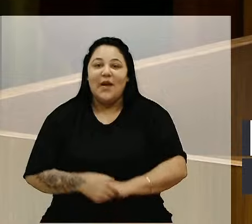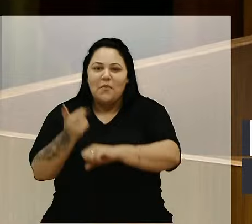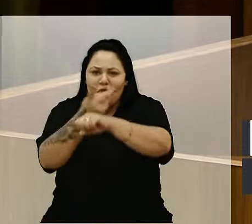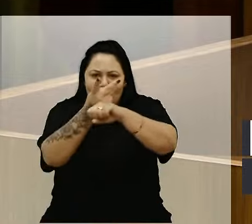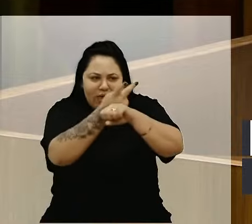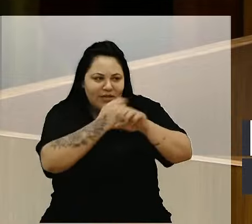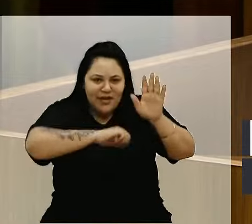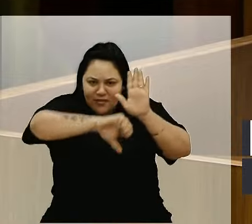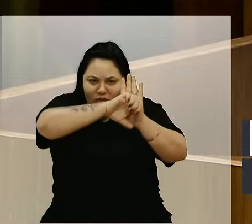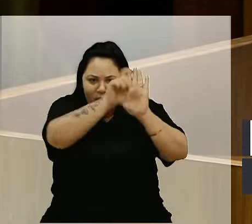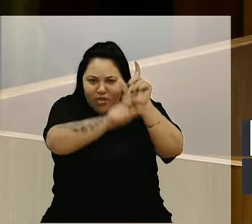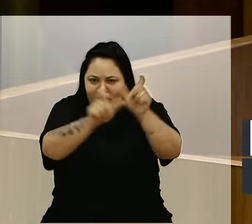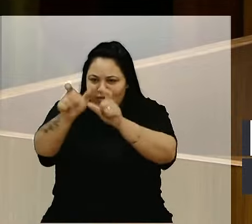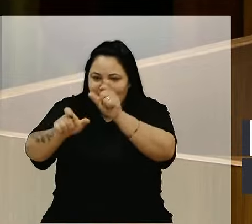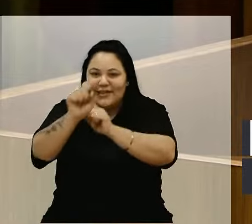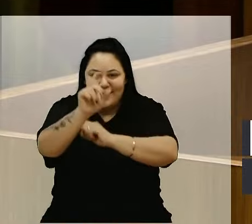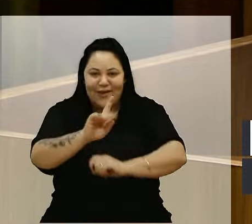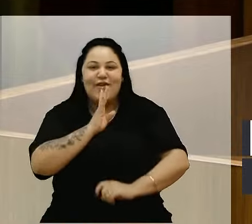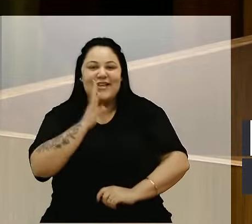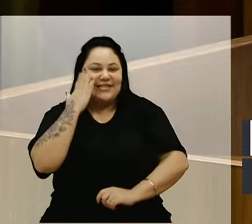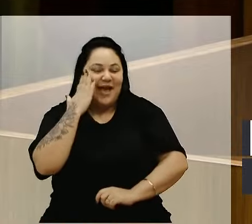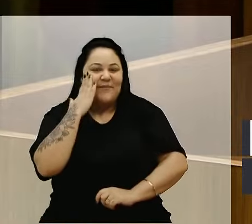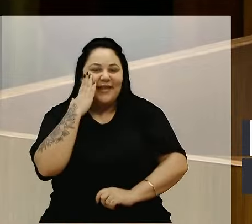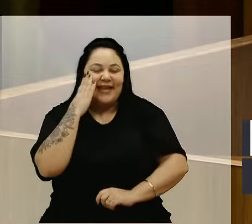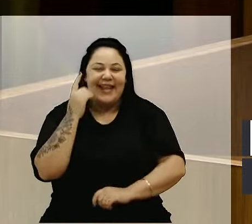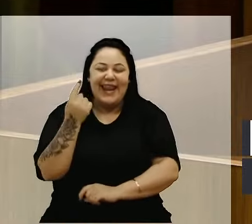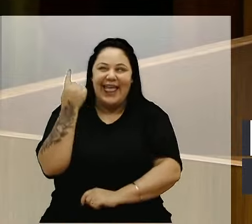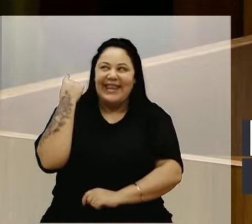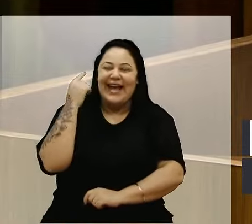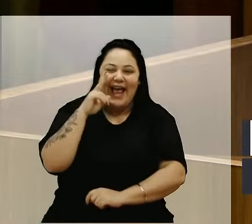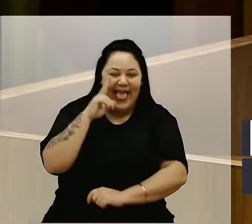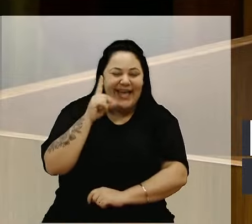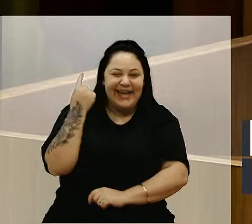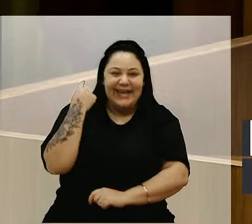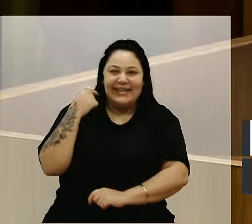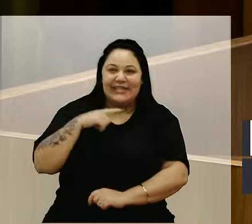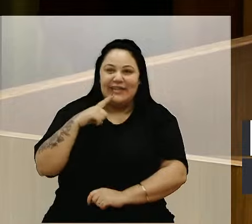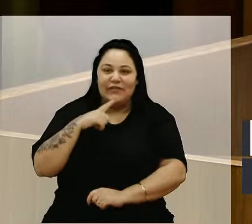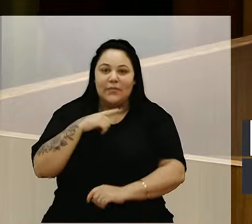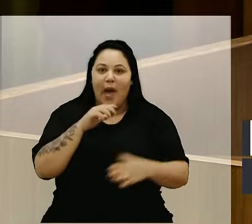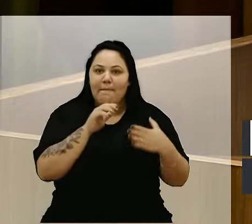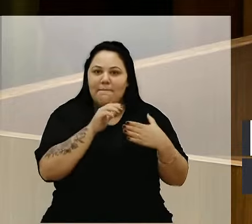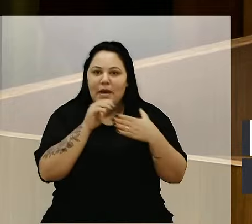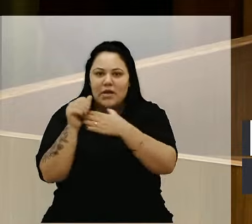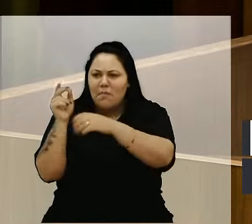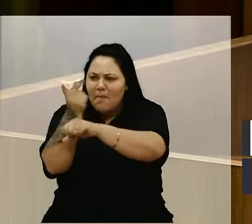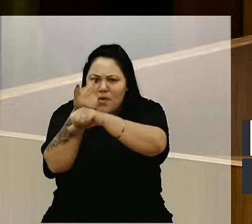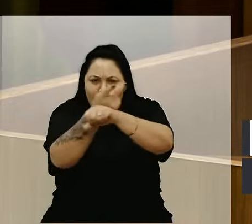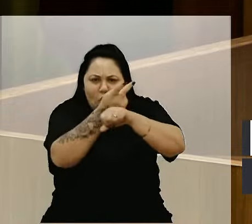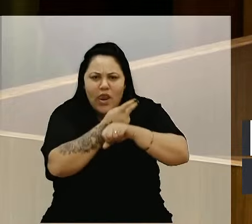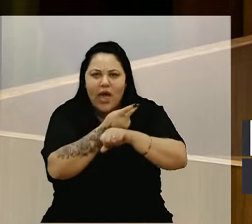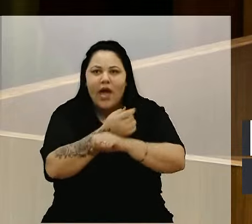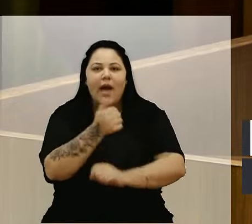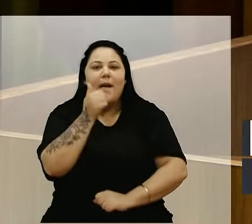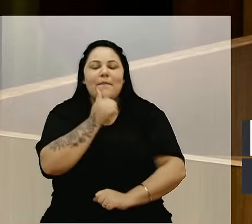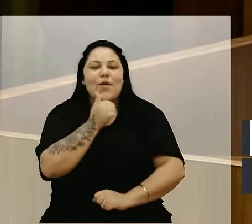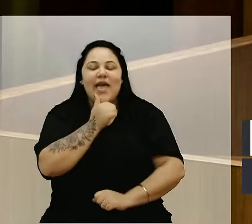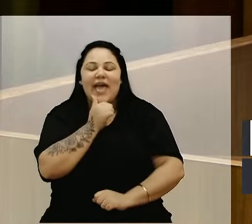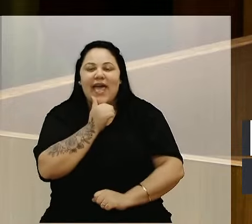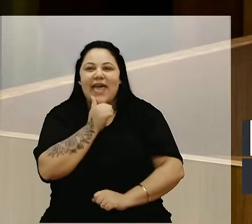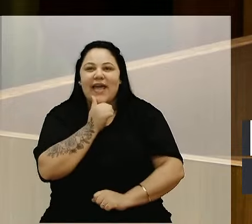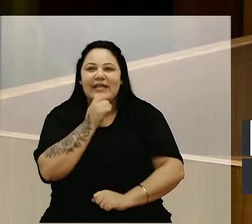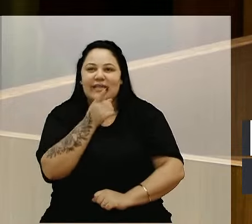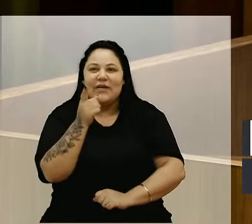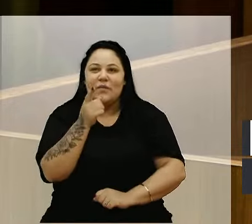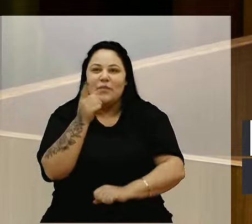Johnny sabe que uma vez, numa perseguição, numa rebelião que deu, a Johnny em perseguição aos